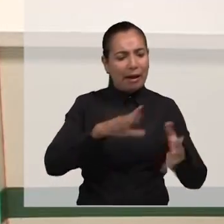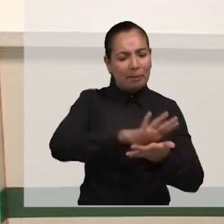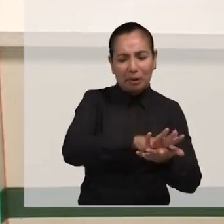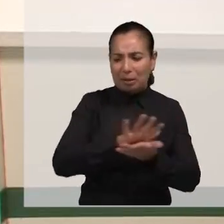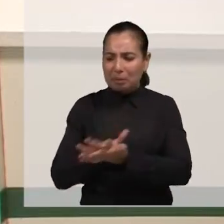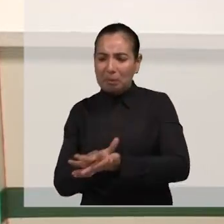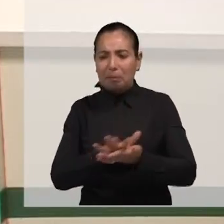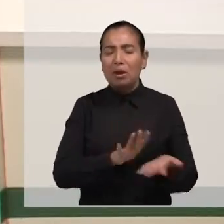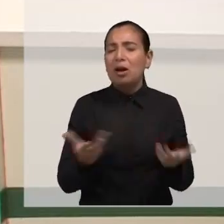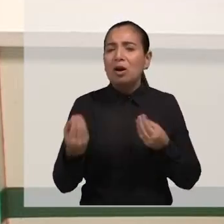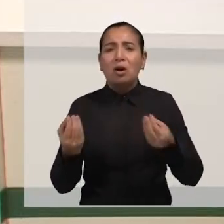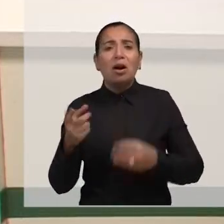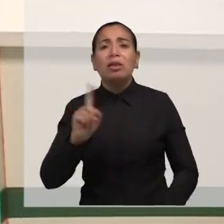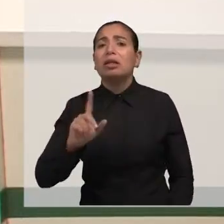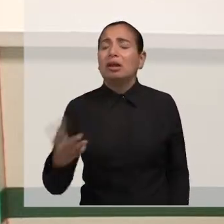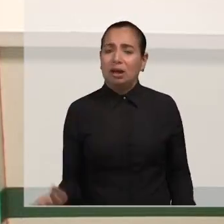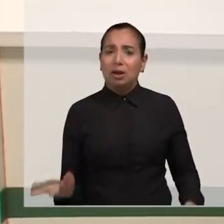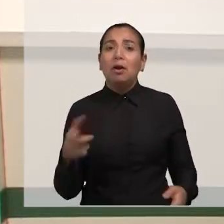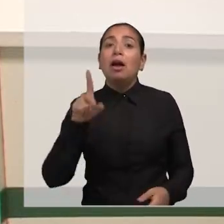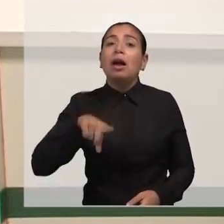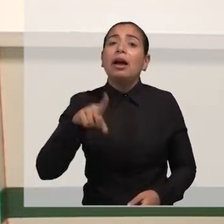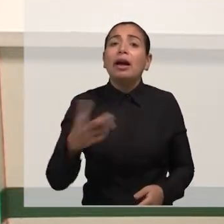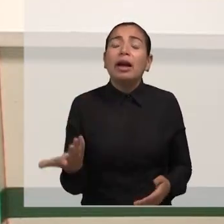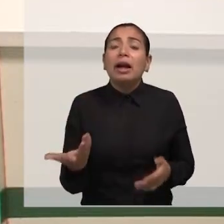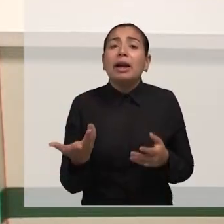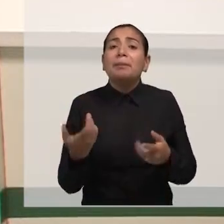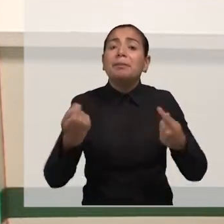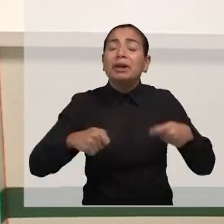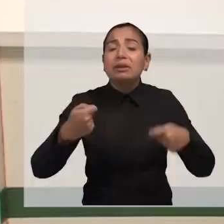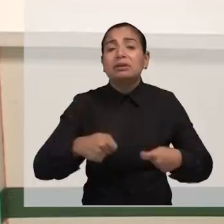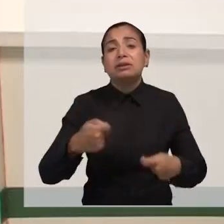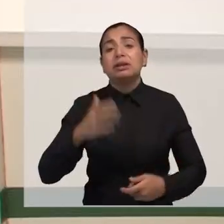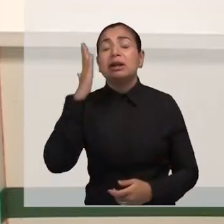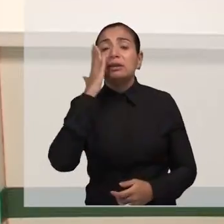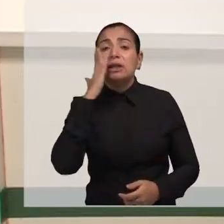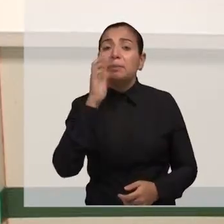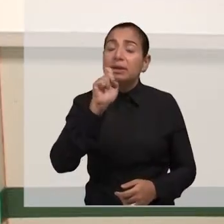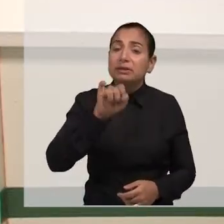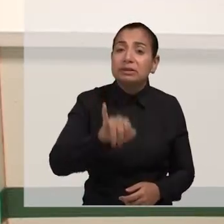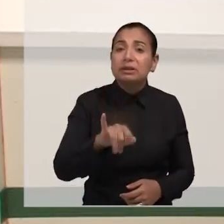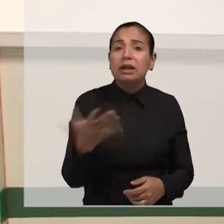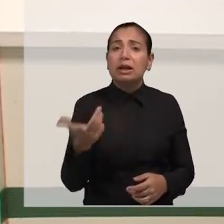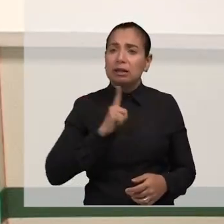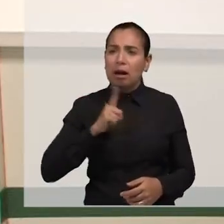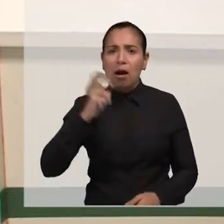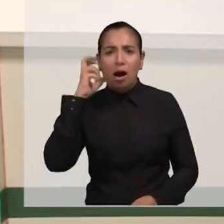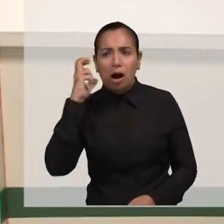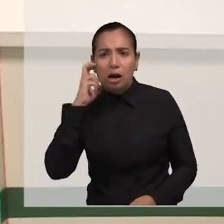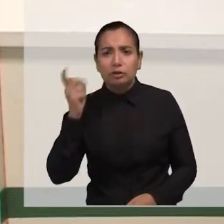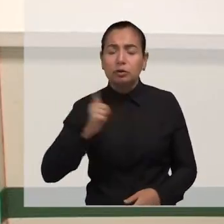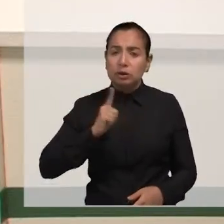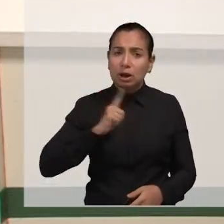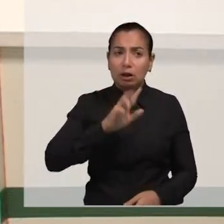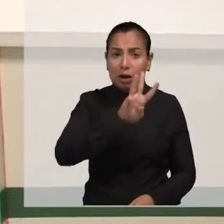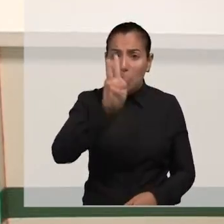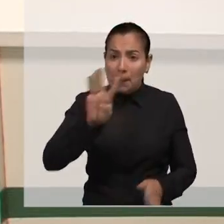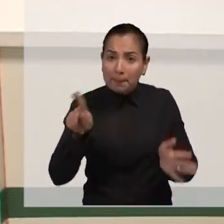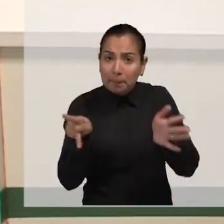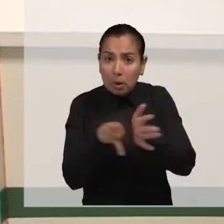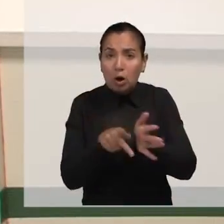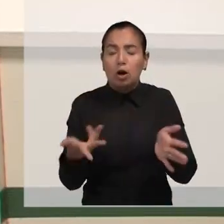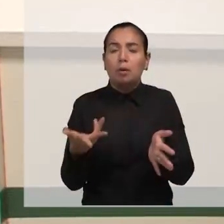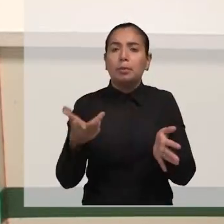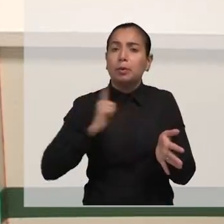não. As principais rádios, levando para a questão ideológica, não leve a paz, pelo amor de Deus. Se vocês são numa rádio oficial, têm endereço próprio, estão na